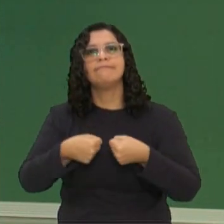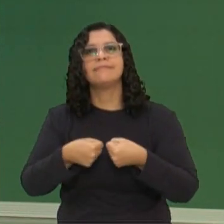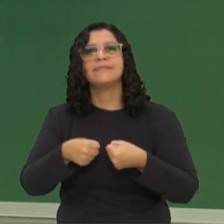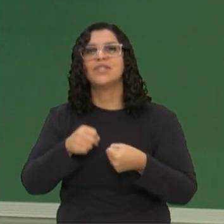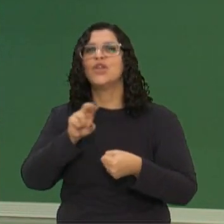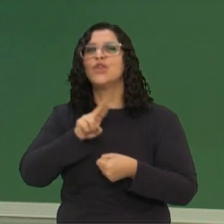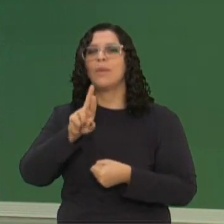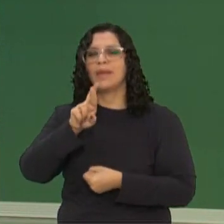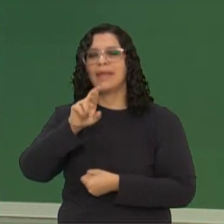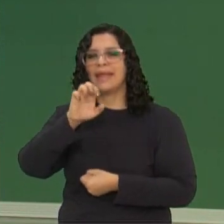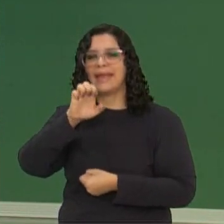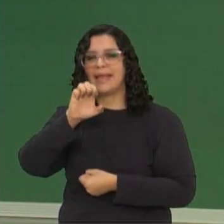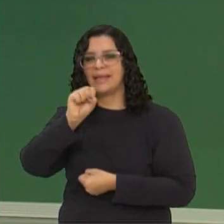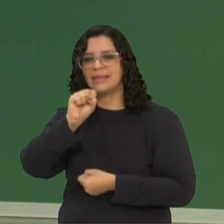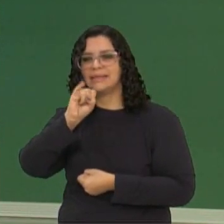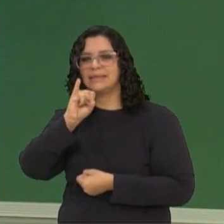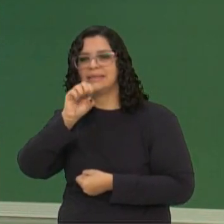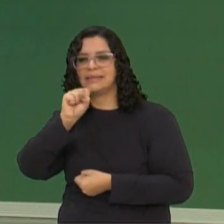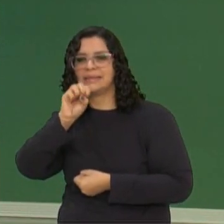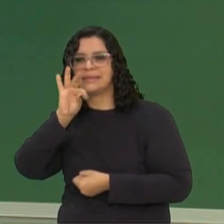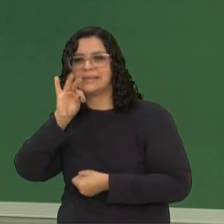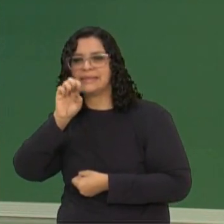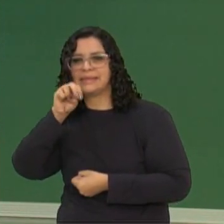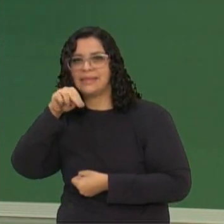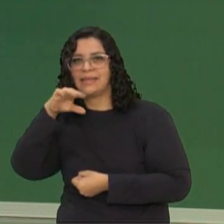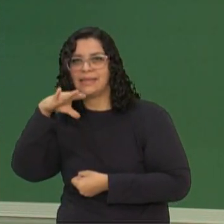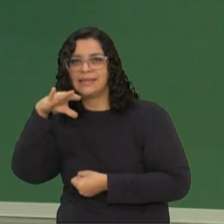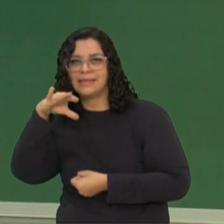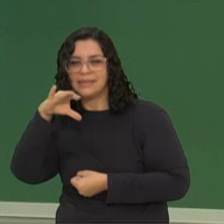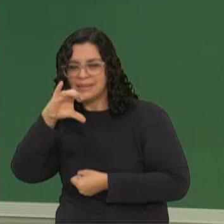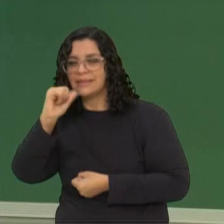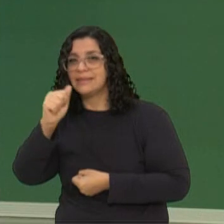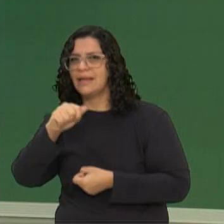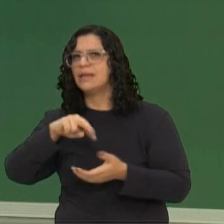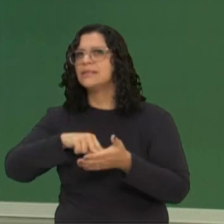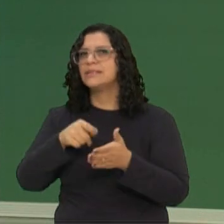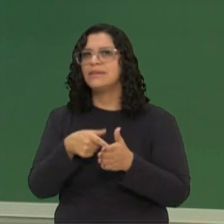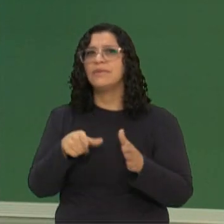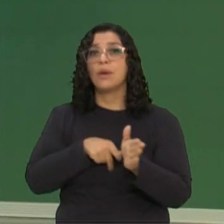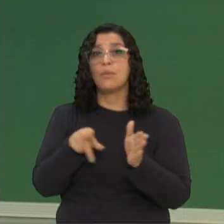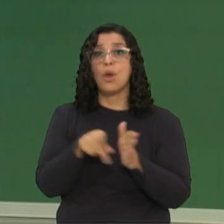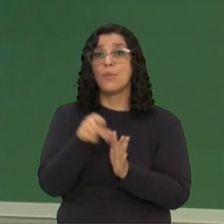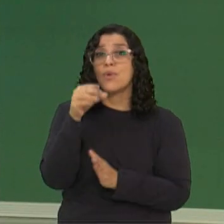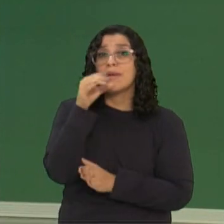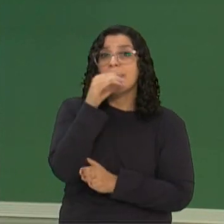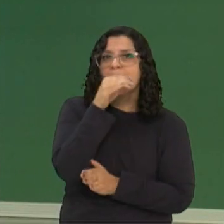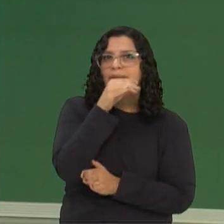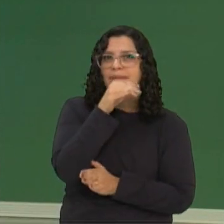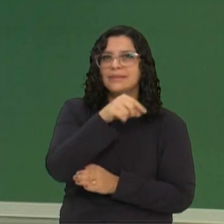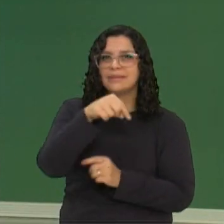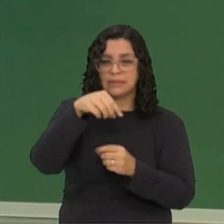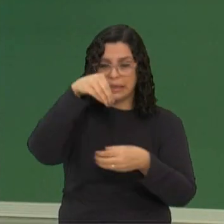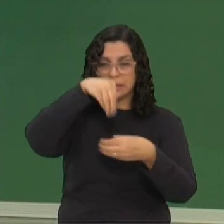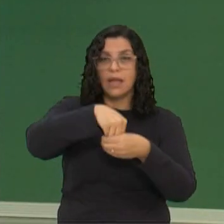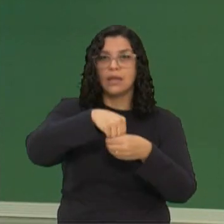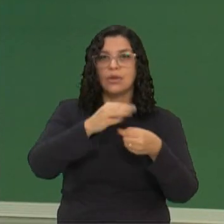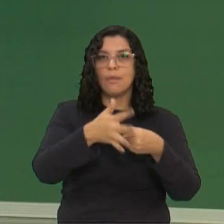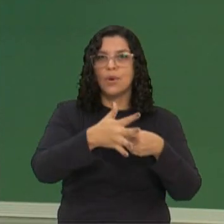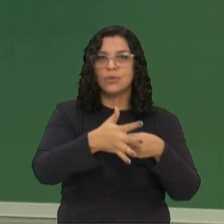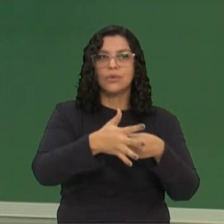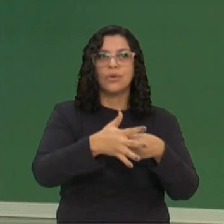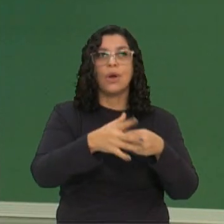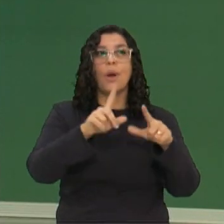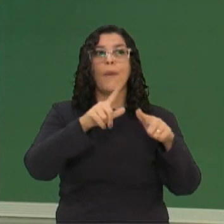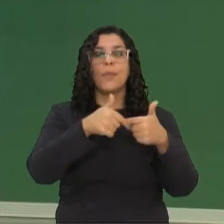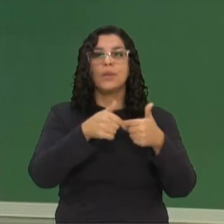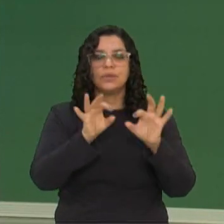equipamentos. Não é diferente dos motores, né? Ali, essa resistência gera um calor, aquecimento. E aqui, essas